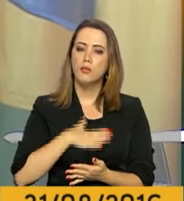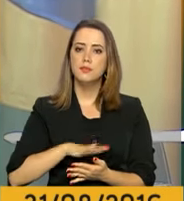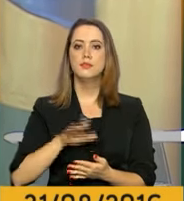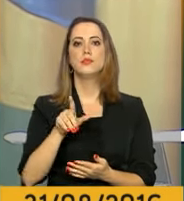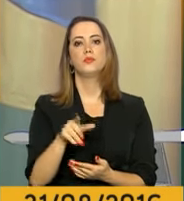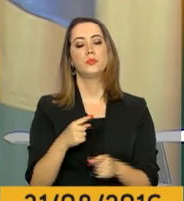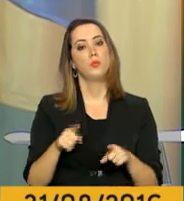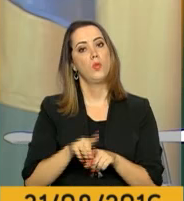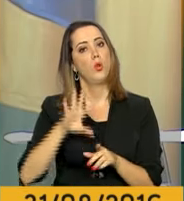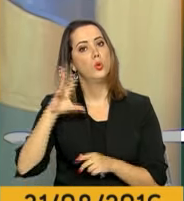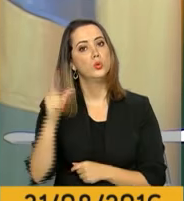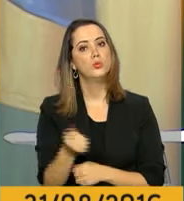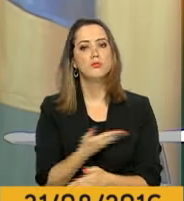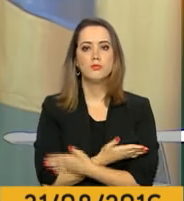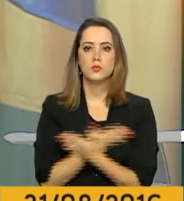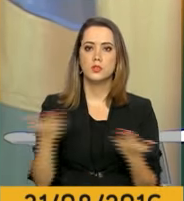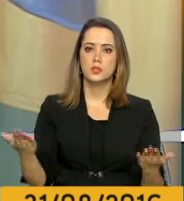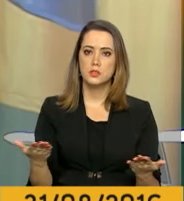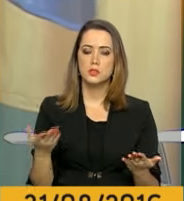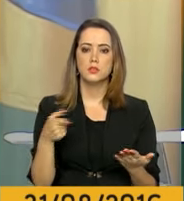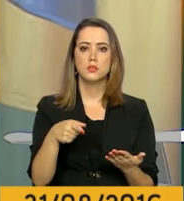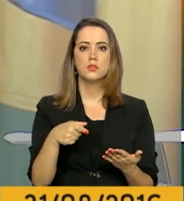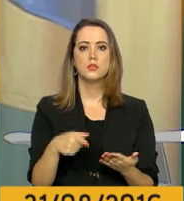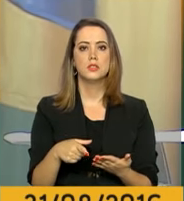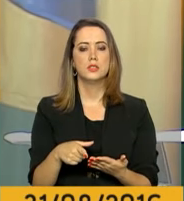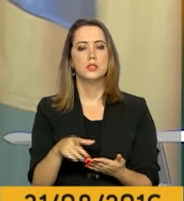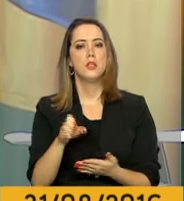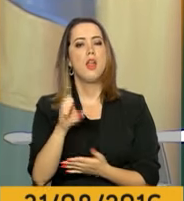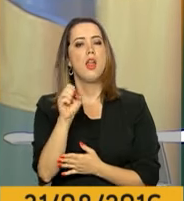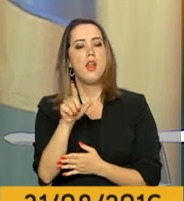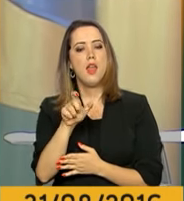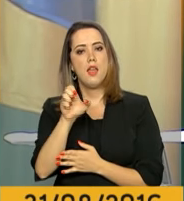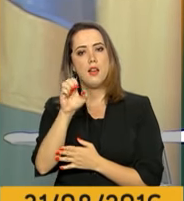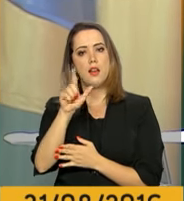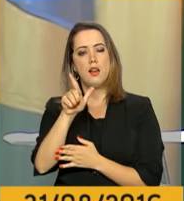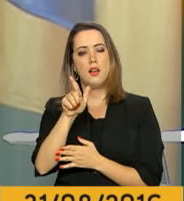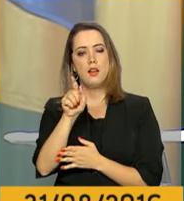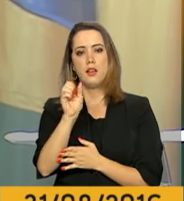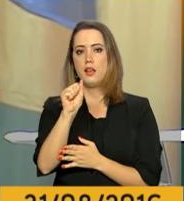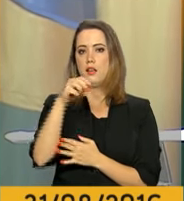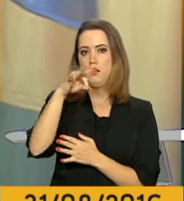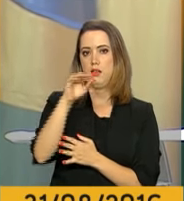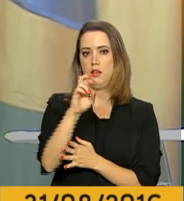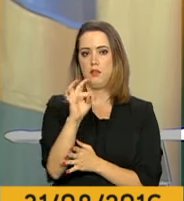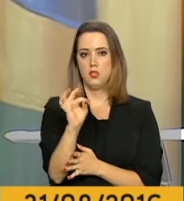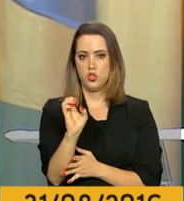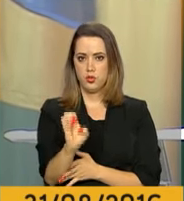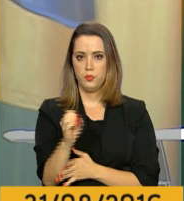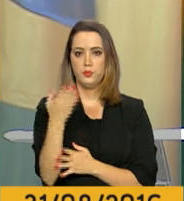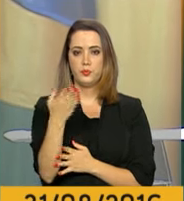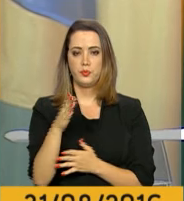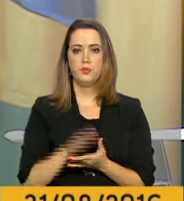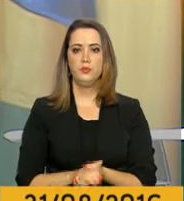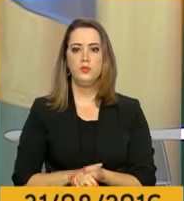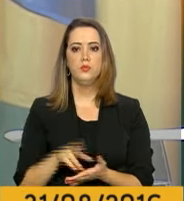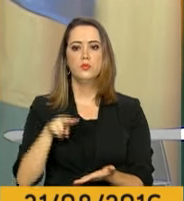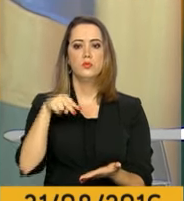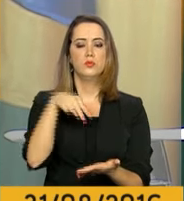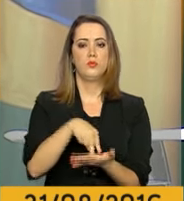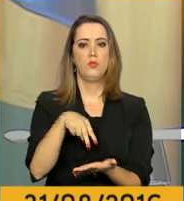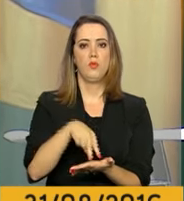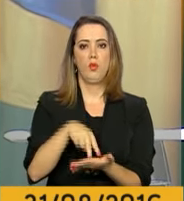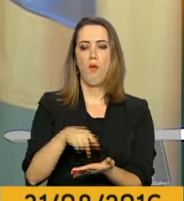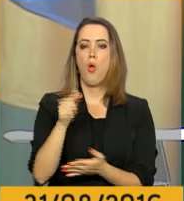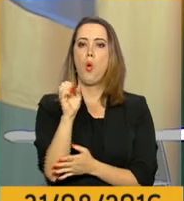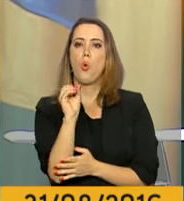Né? E o que todos são aqui são elegantes, mas é preciso firmeza, digo eu. E firmeza para quando dizer golpista,